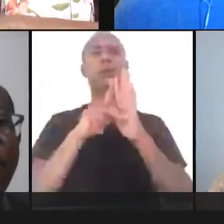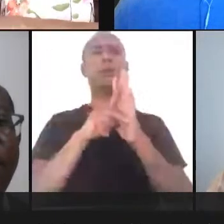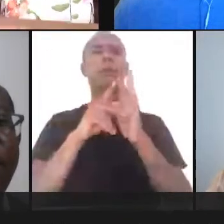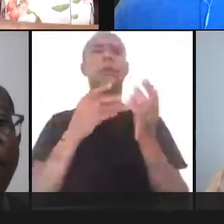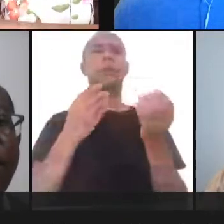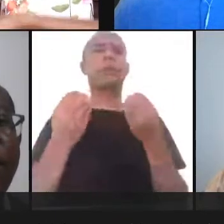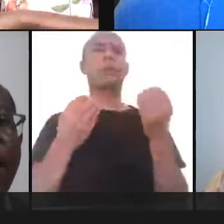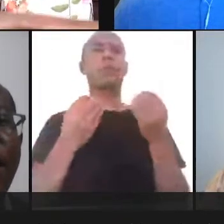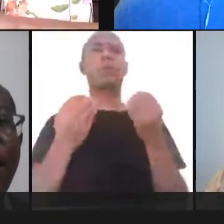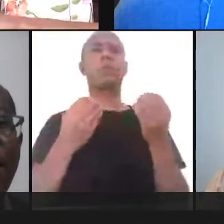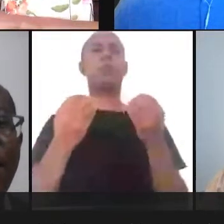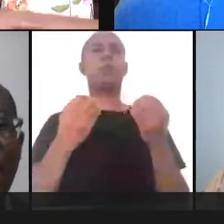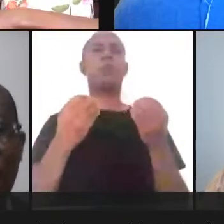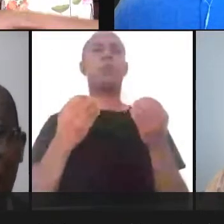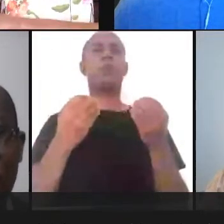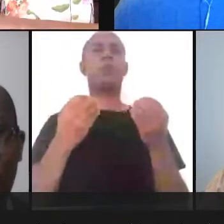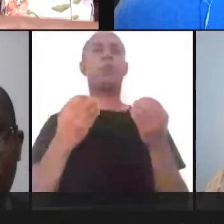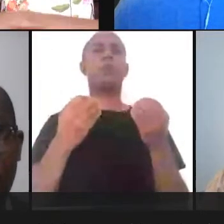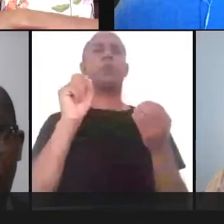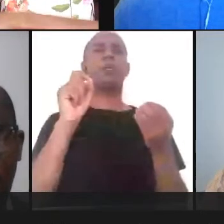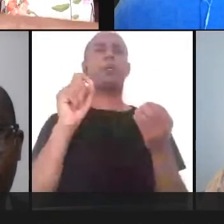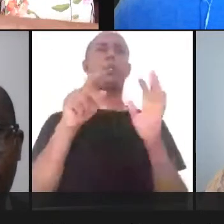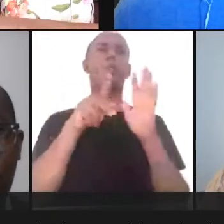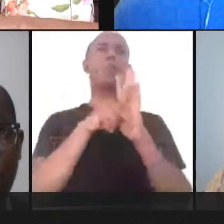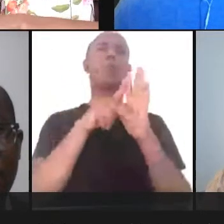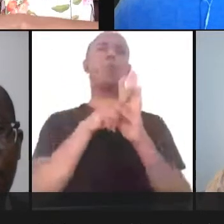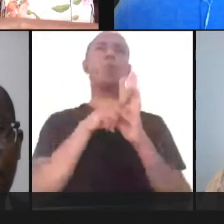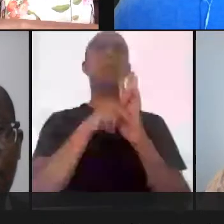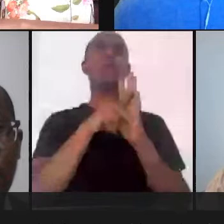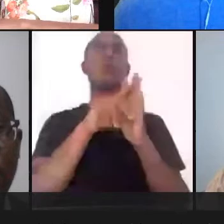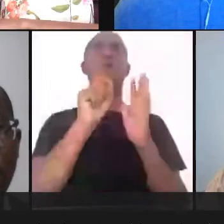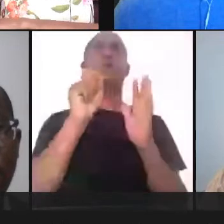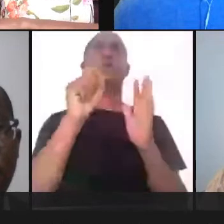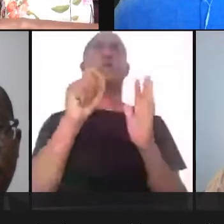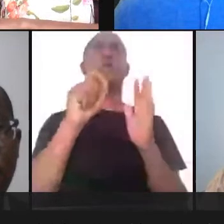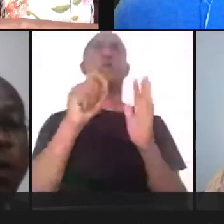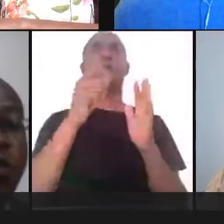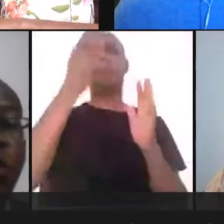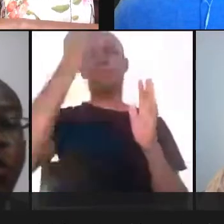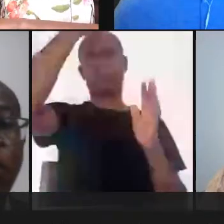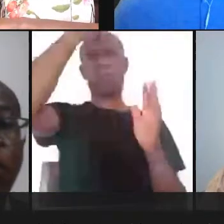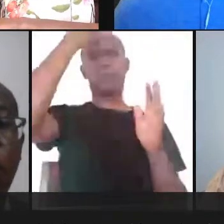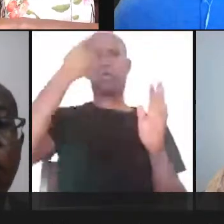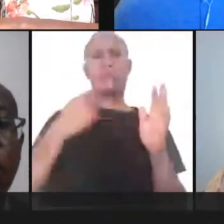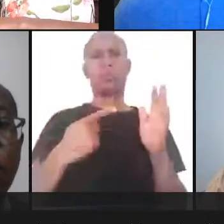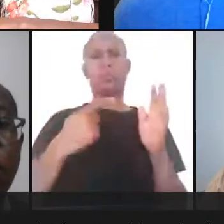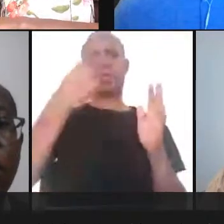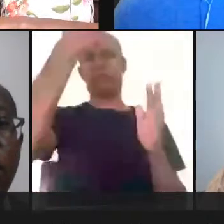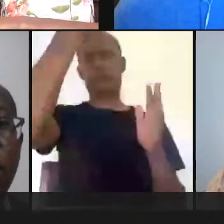refere ao sermos cidadãos de uma nação que não existe no período colonial.